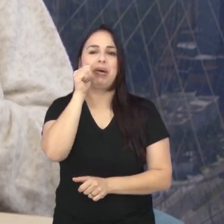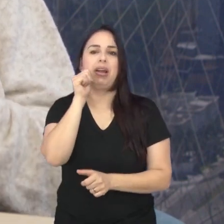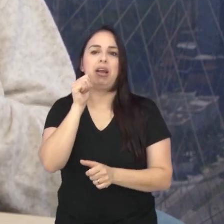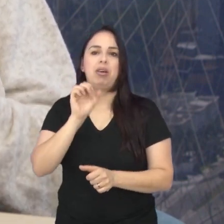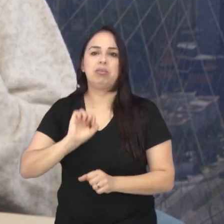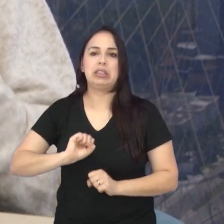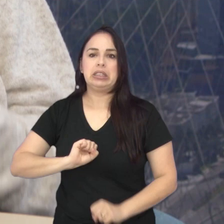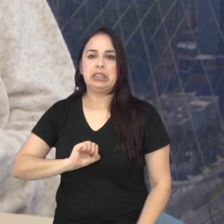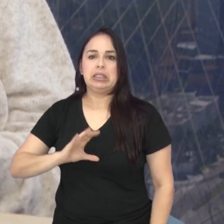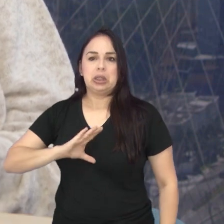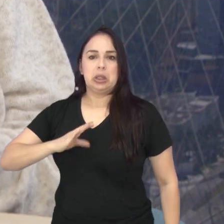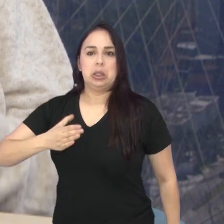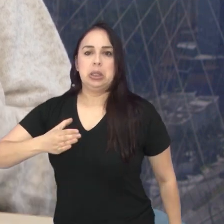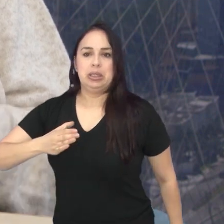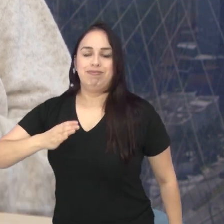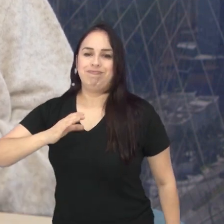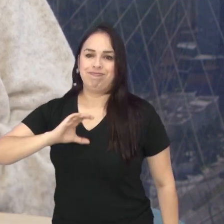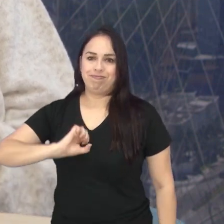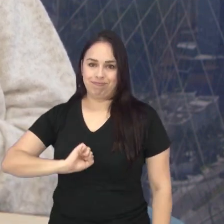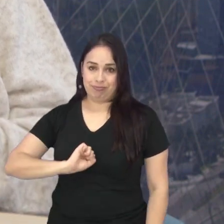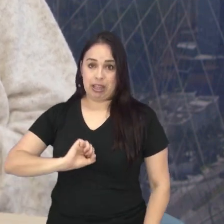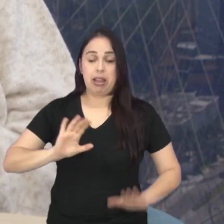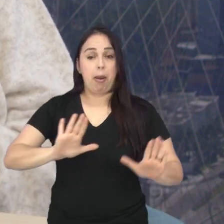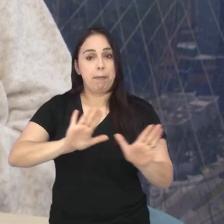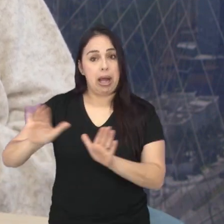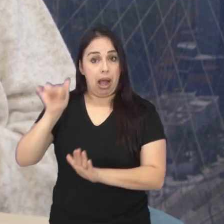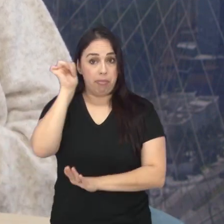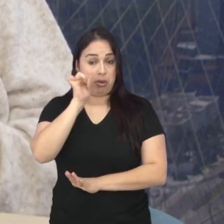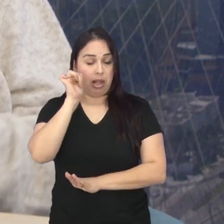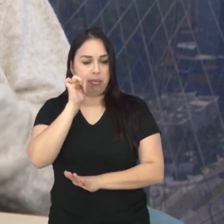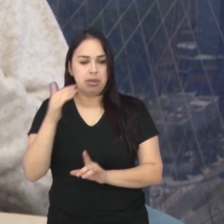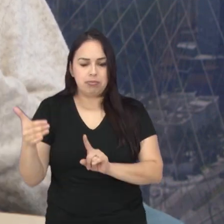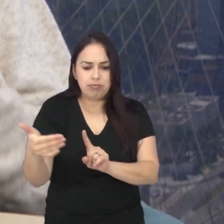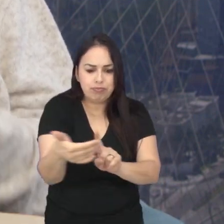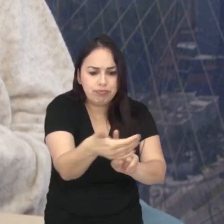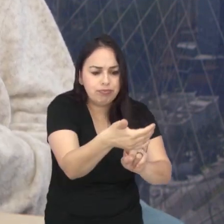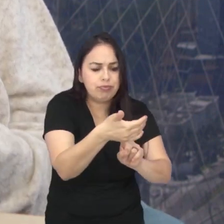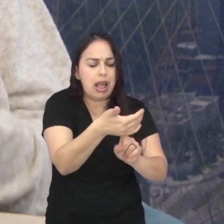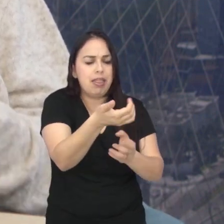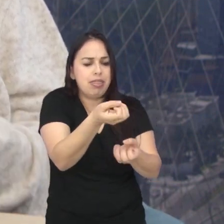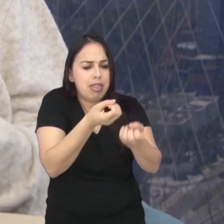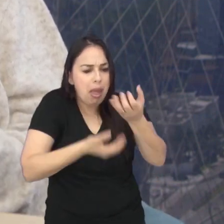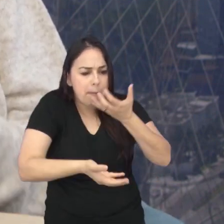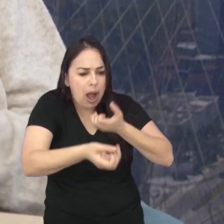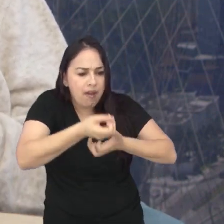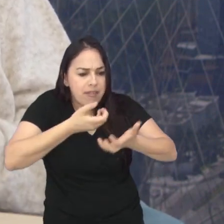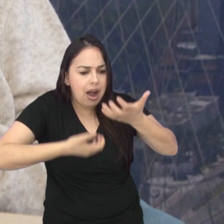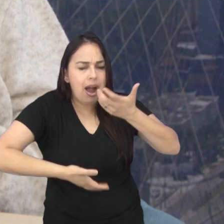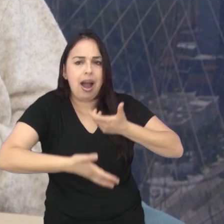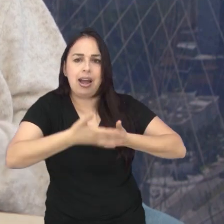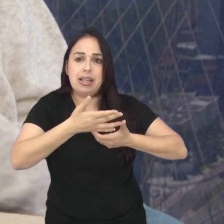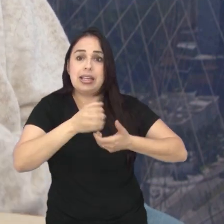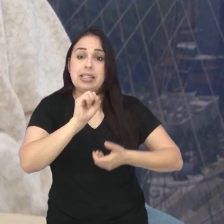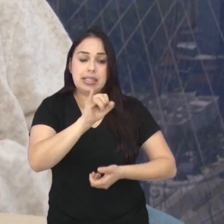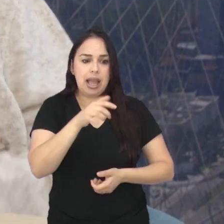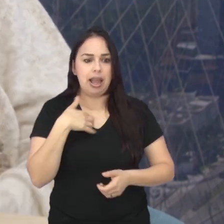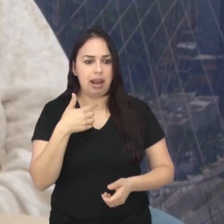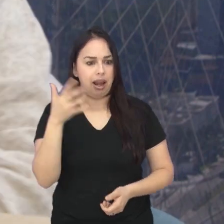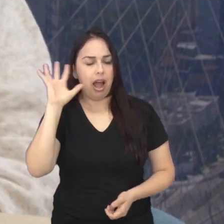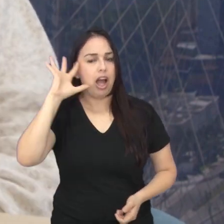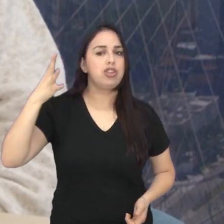Só que, enquanto amiga, você tem que acolher essa mulher, né? Mesmo quando ela decide dar um passo